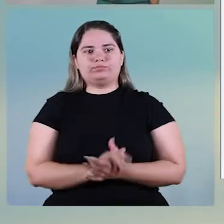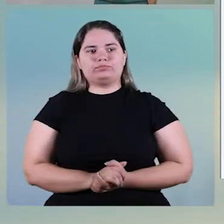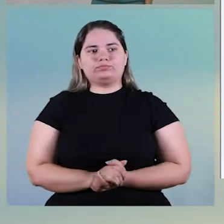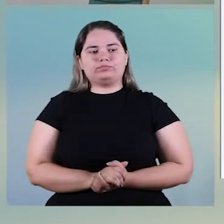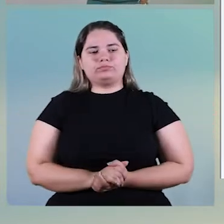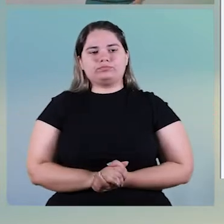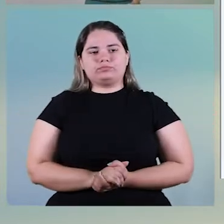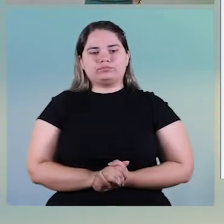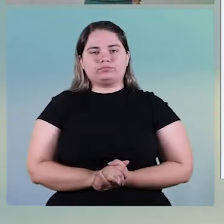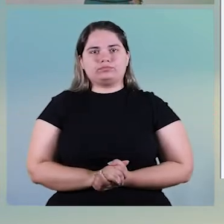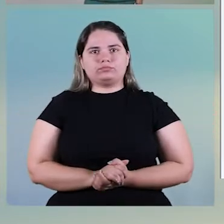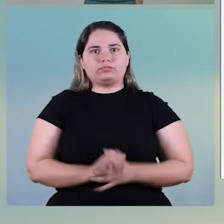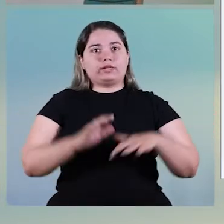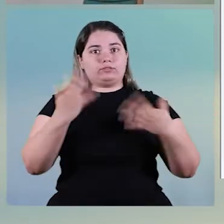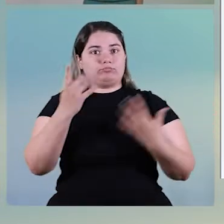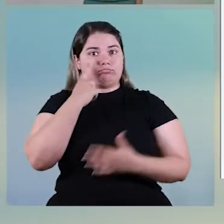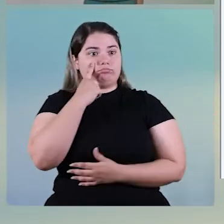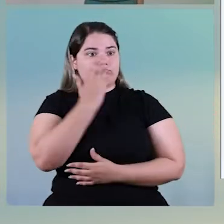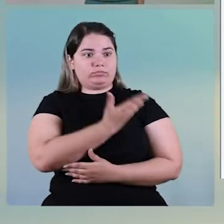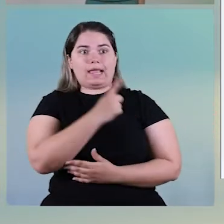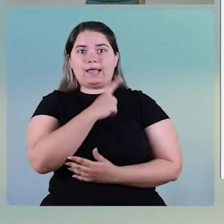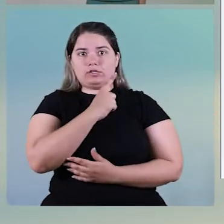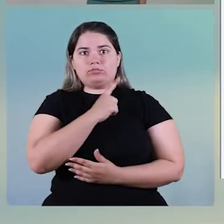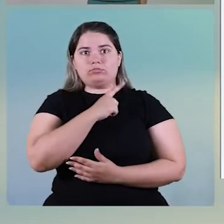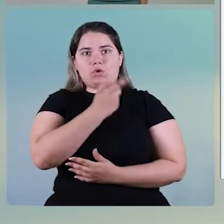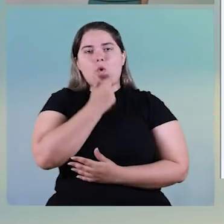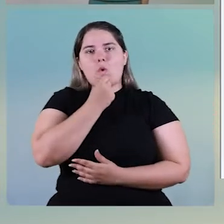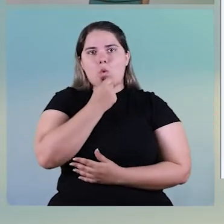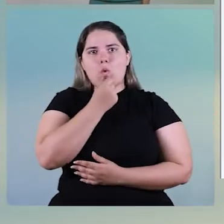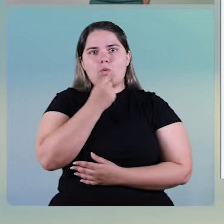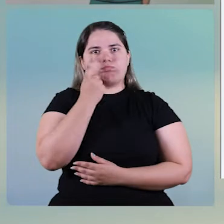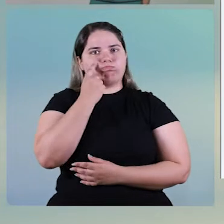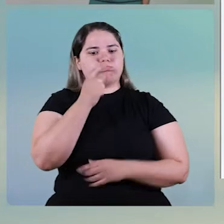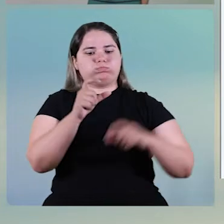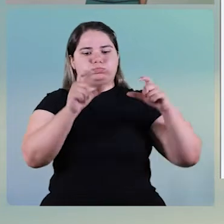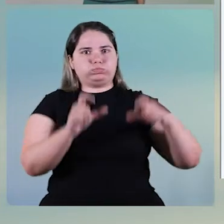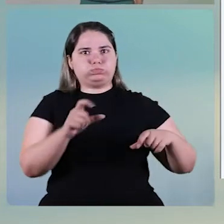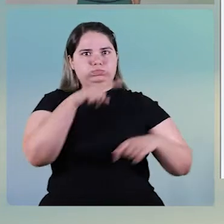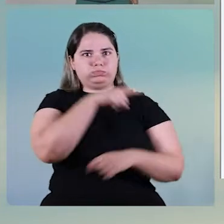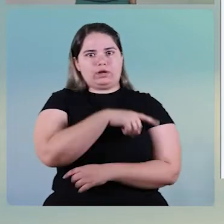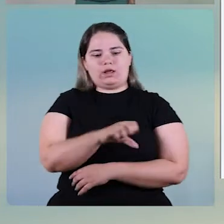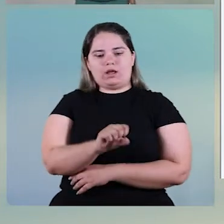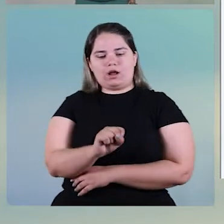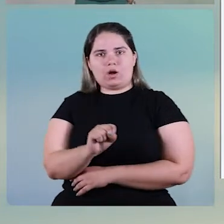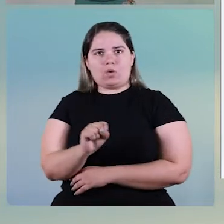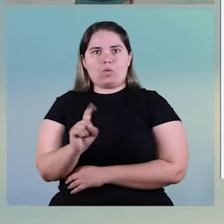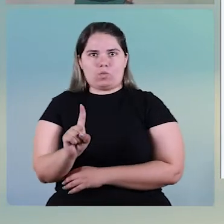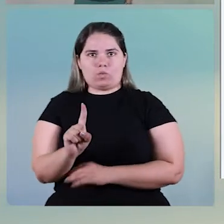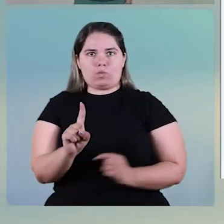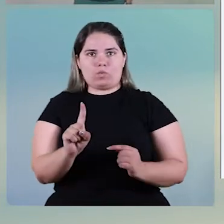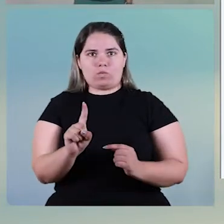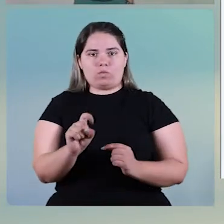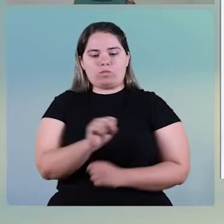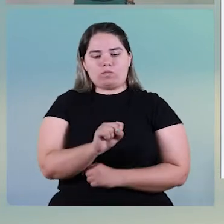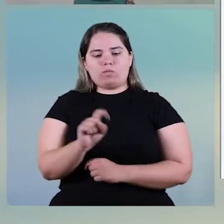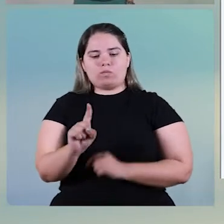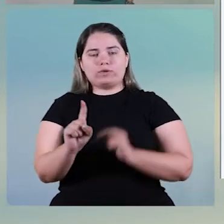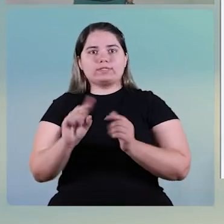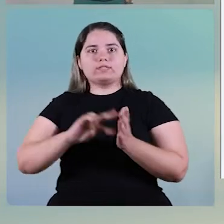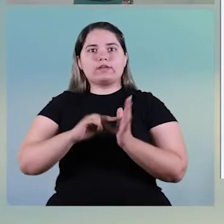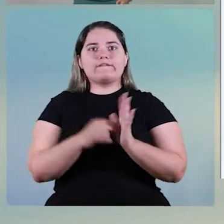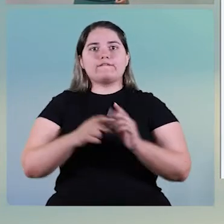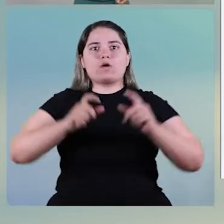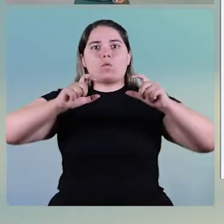nós temos um rapaz que está numa posição S1. O que é que significa a posição